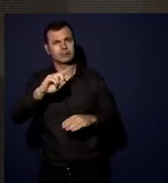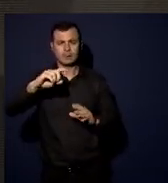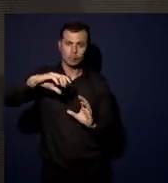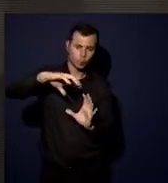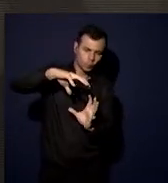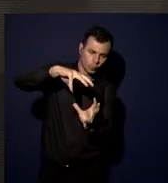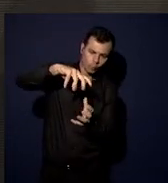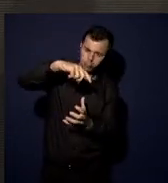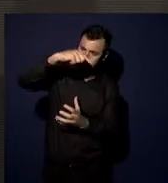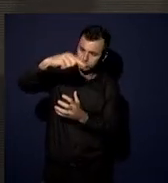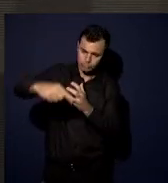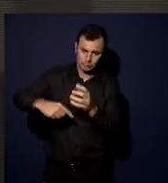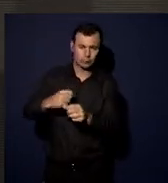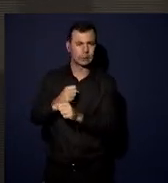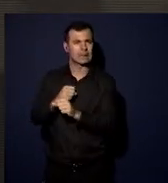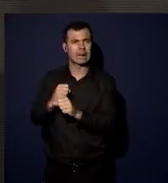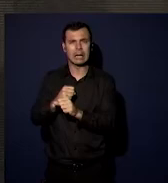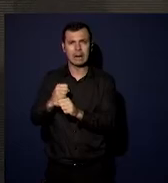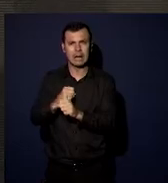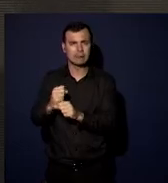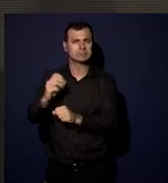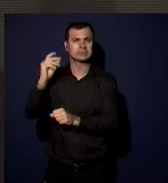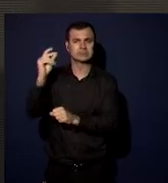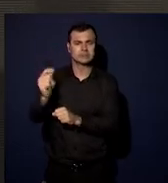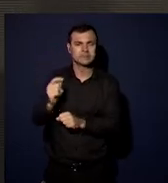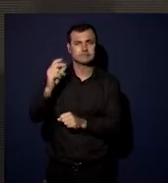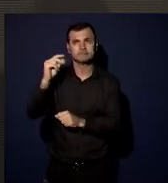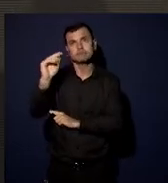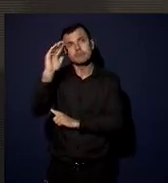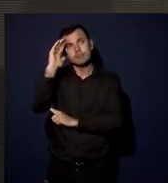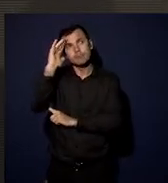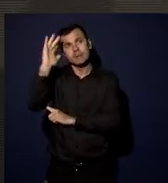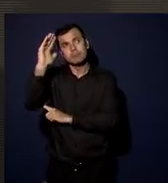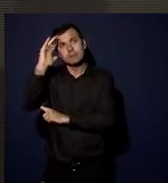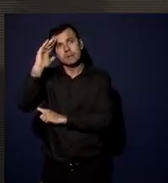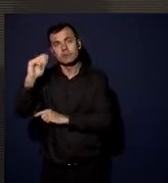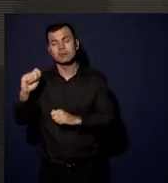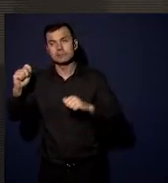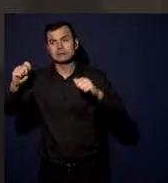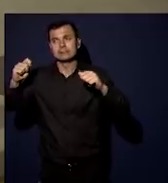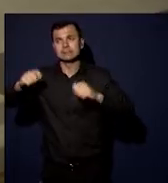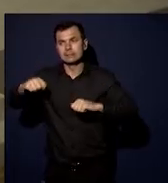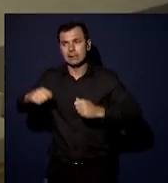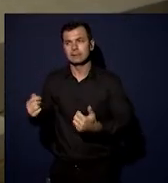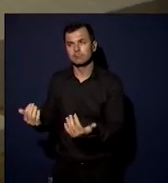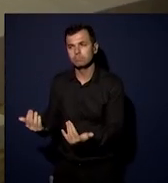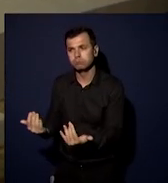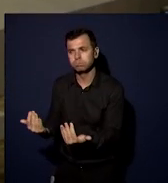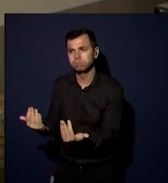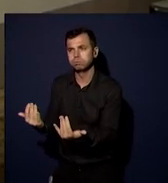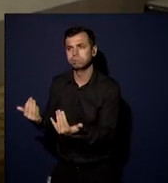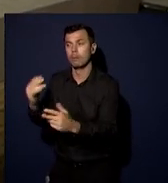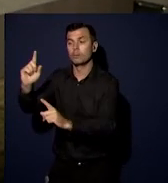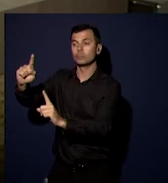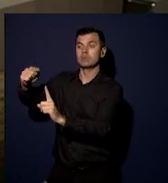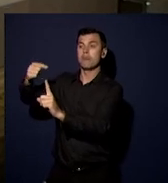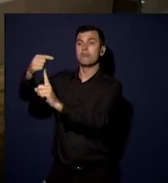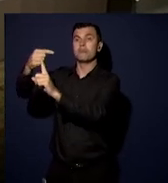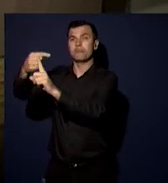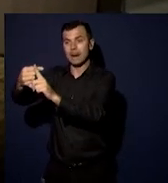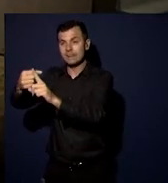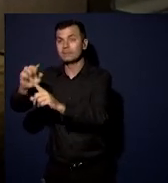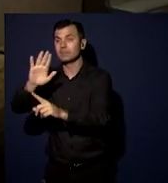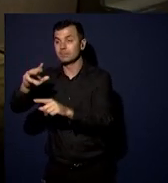a décadas pensa em como fazer um pouco mais de produção na mesma área né